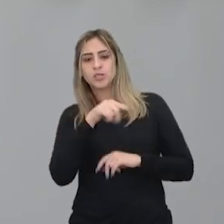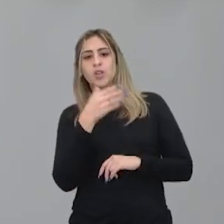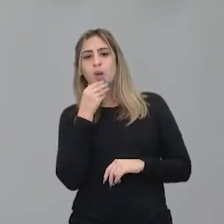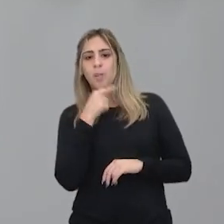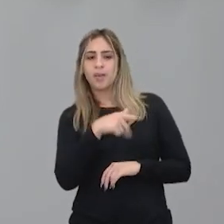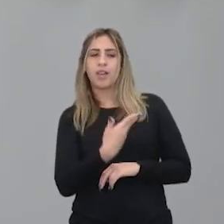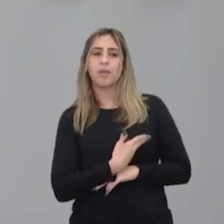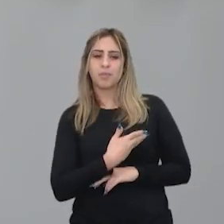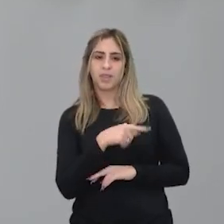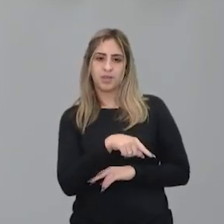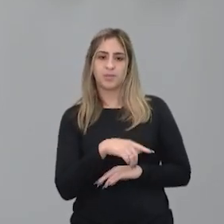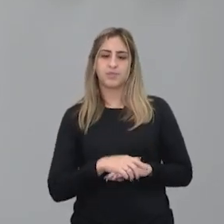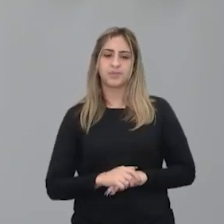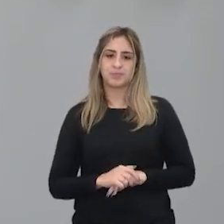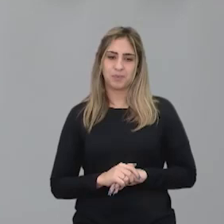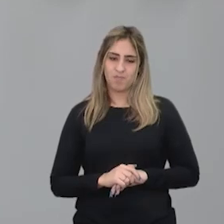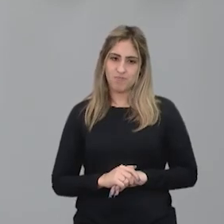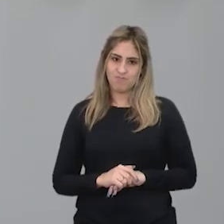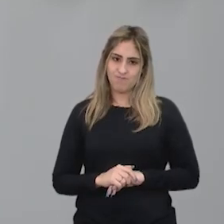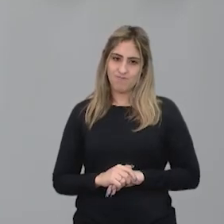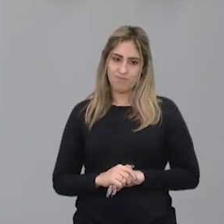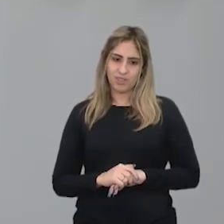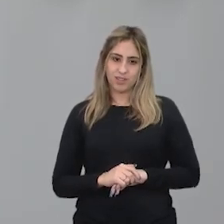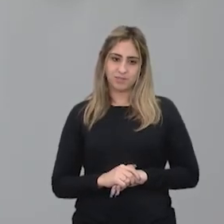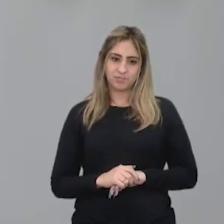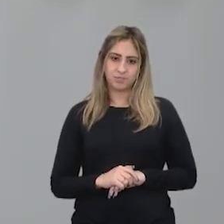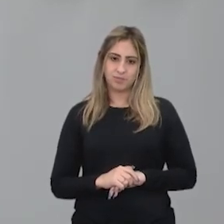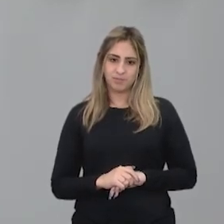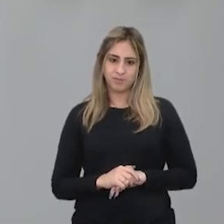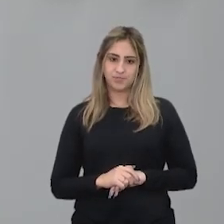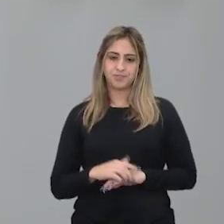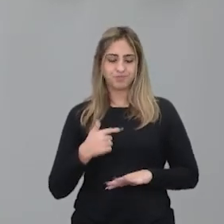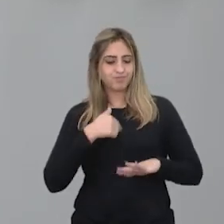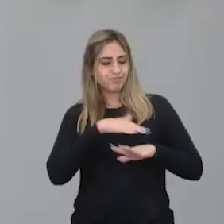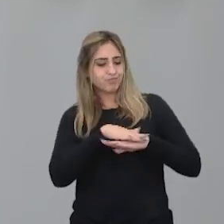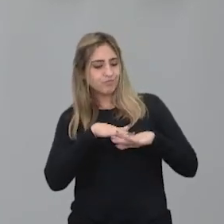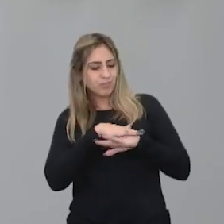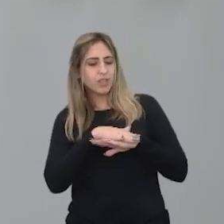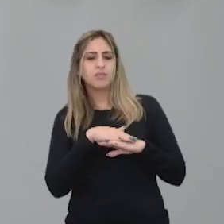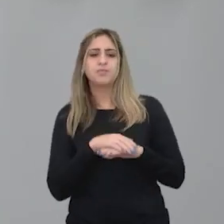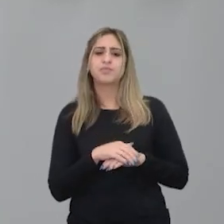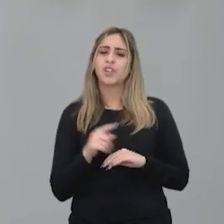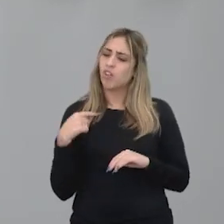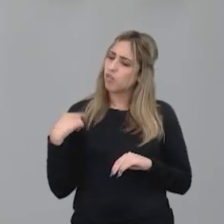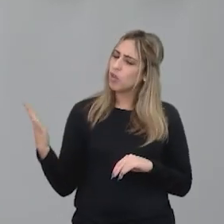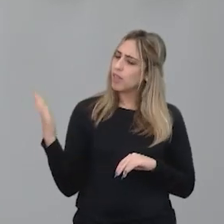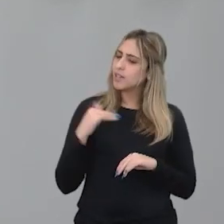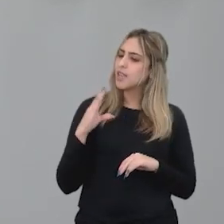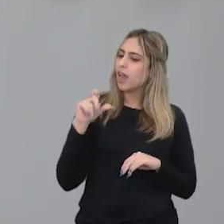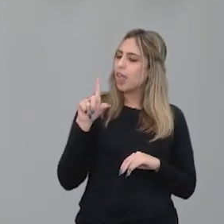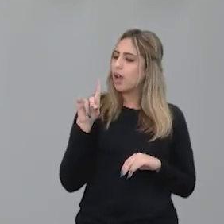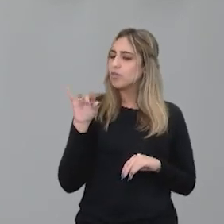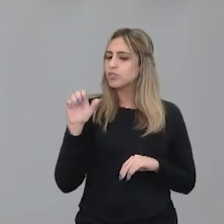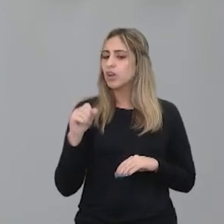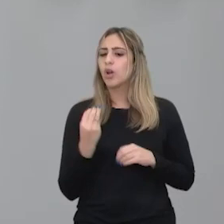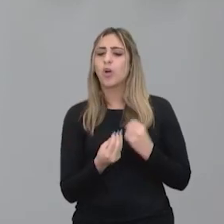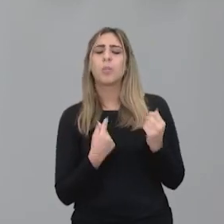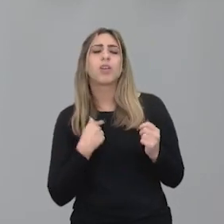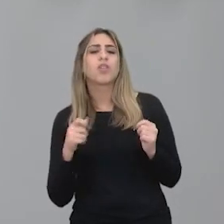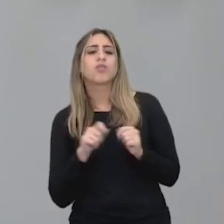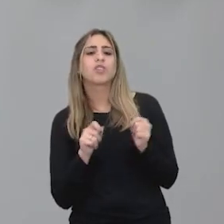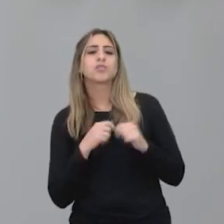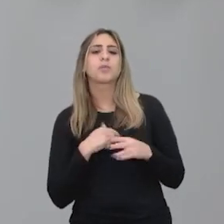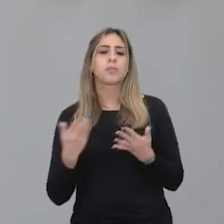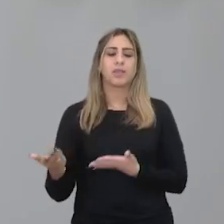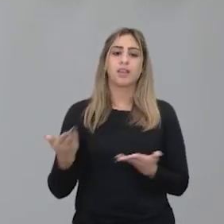nosso colega, né, que em comum. E aí a gente, conversando com ele, eu falei assim, vou trazer, né? Como é que eu faço para trazer